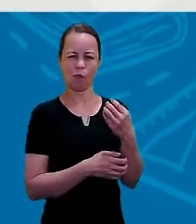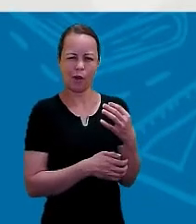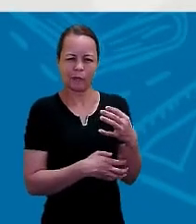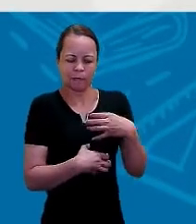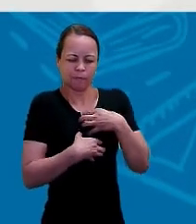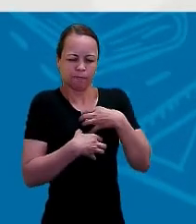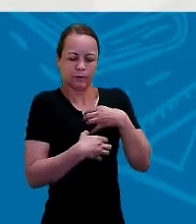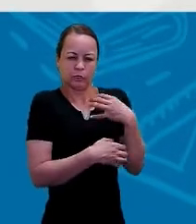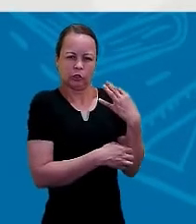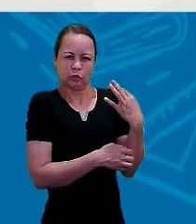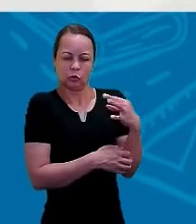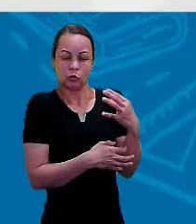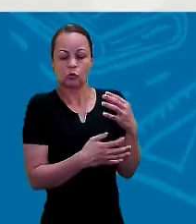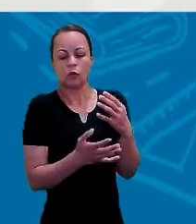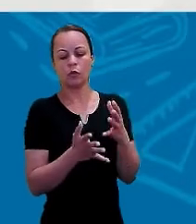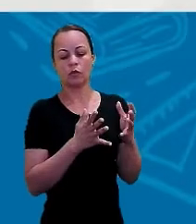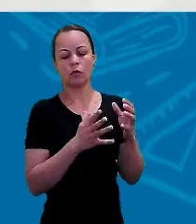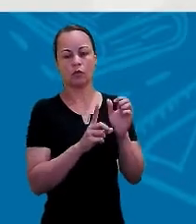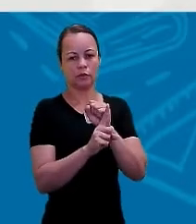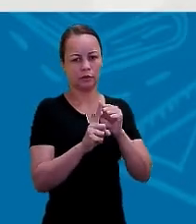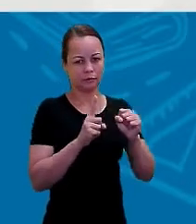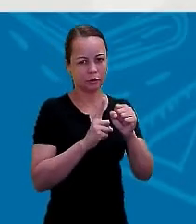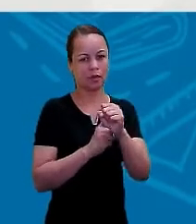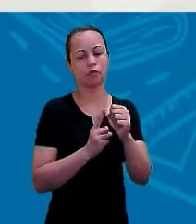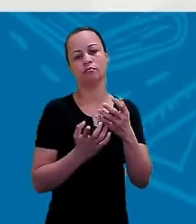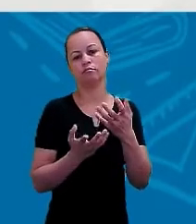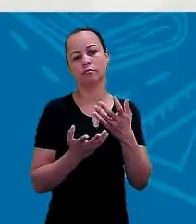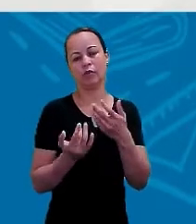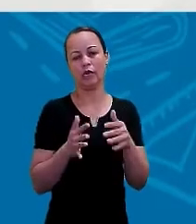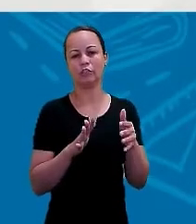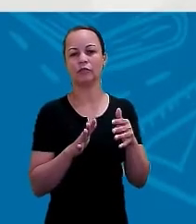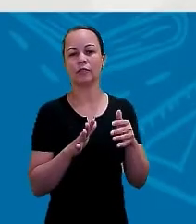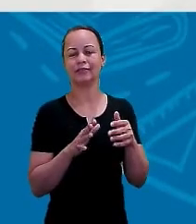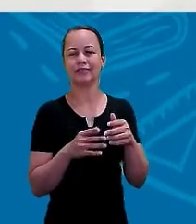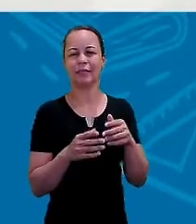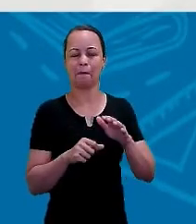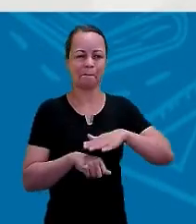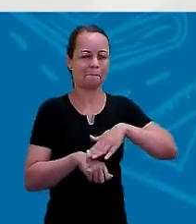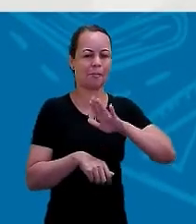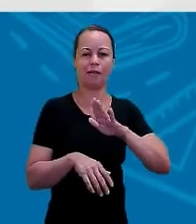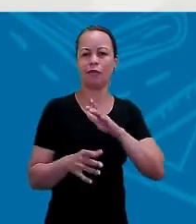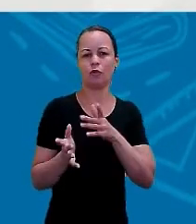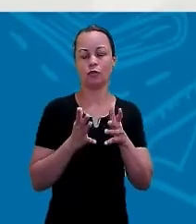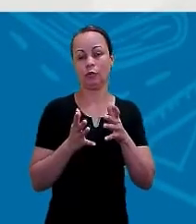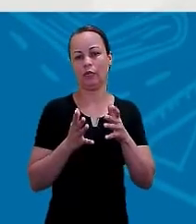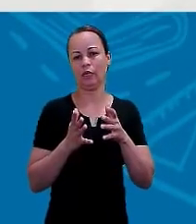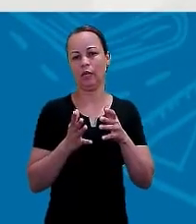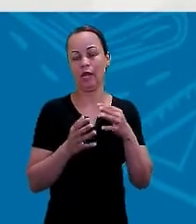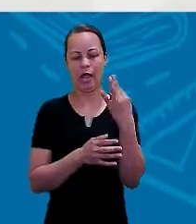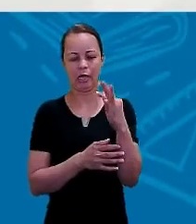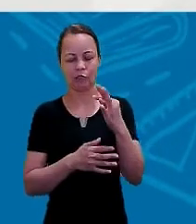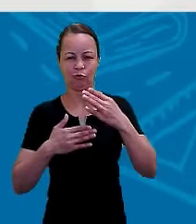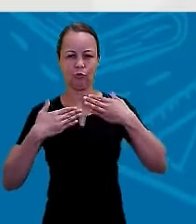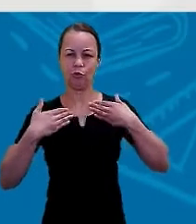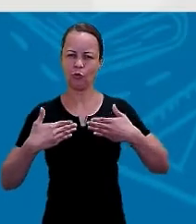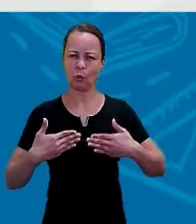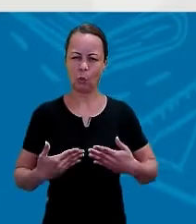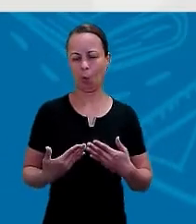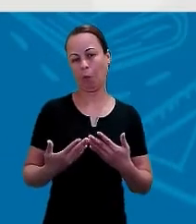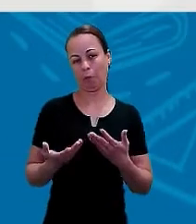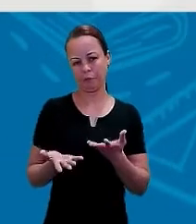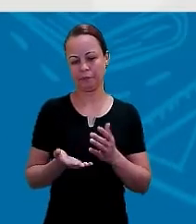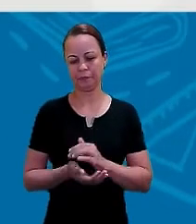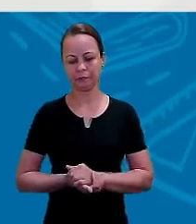muitas pessoas, quando elas relatam, às vezes é maior do que a própria dor física. E entender a dor nessa perspectiva, nessas